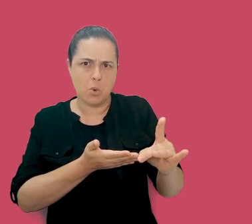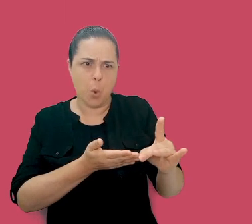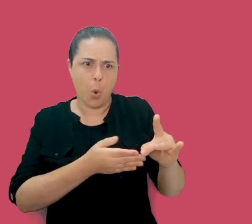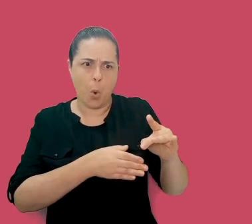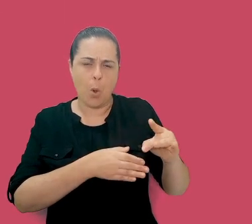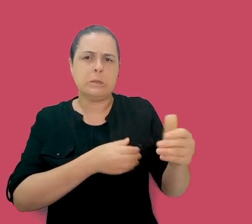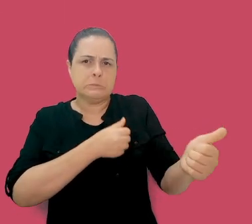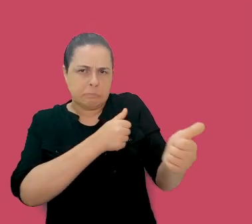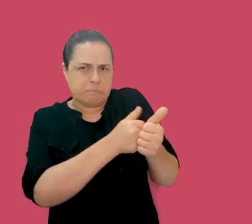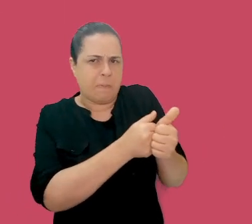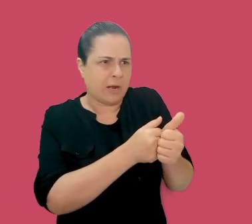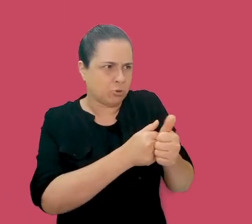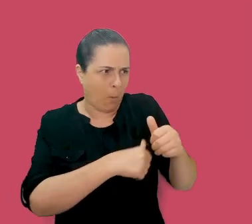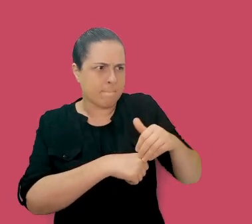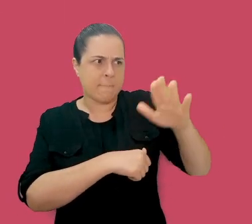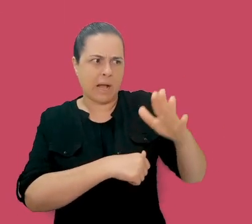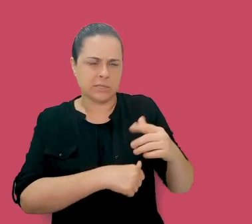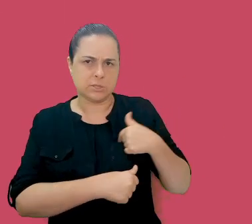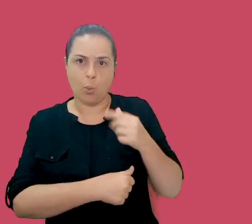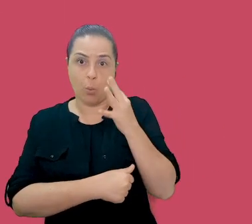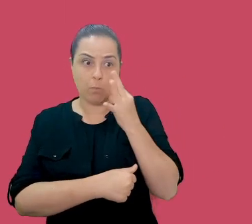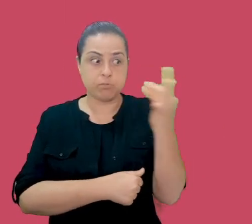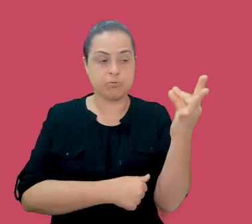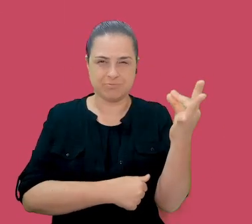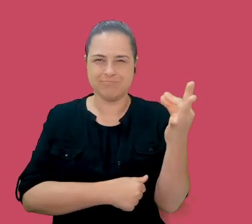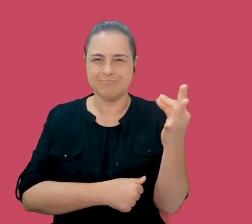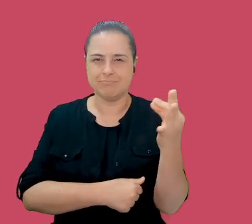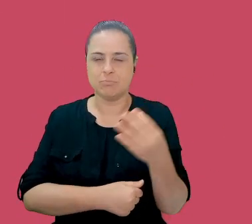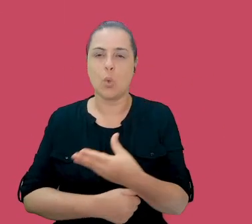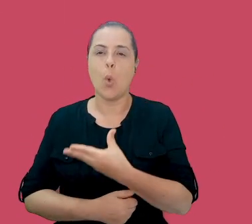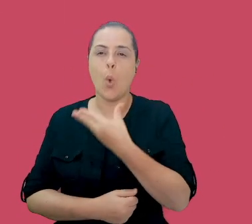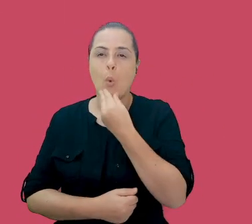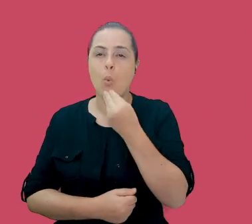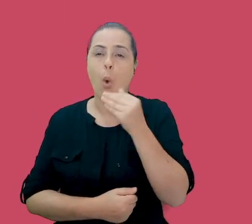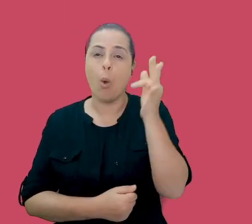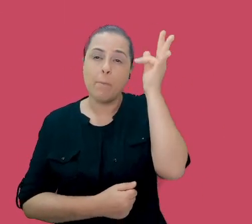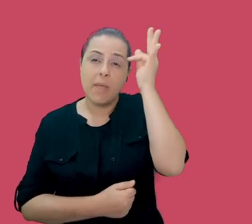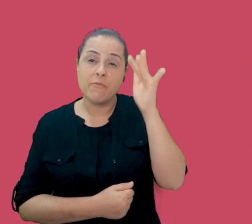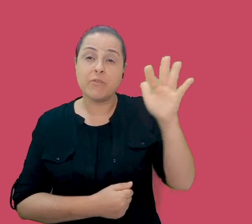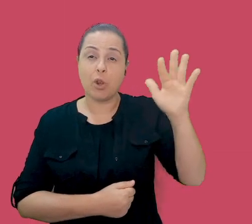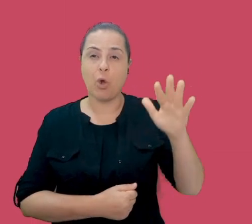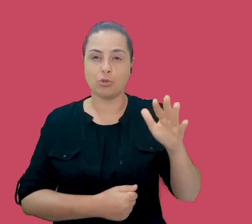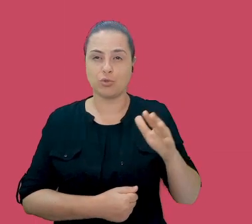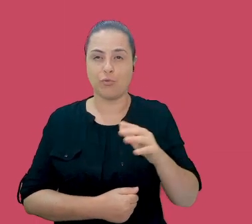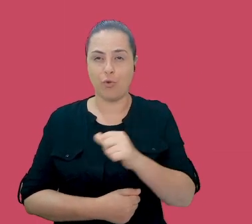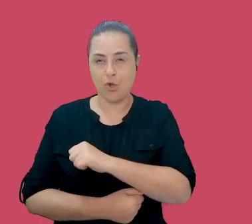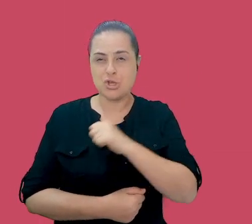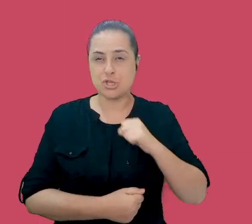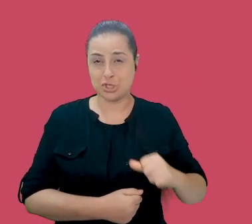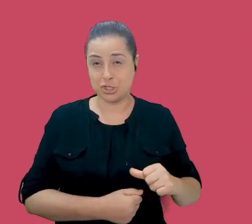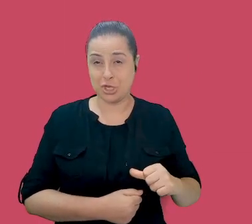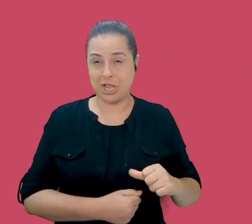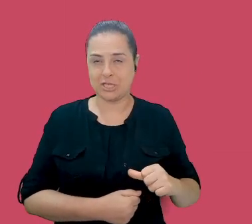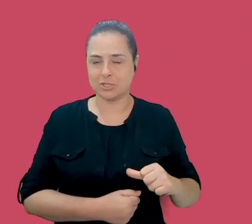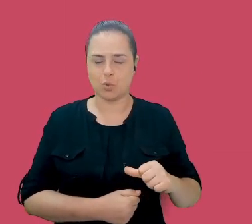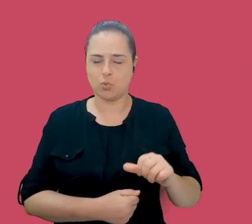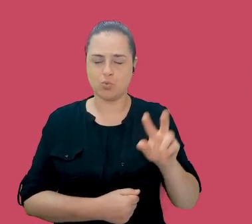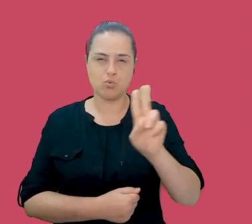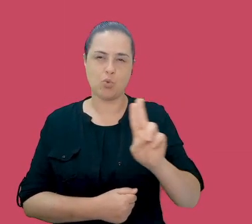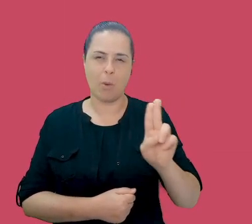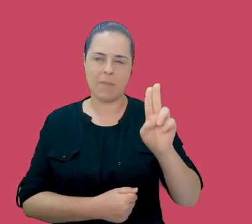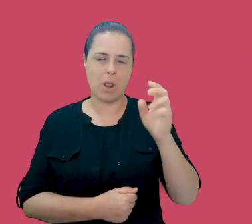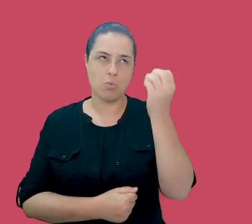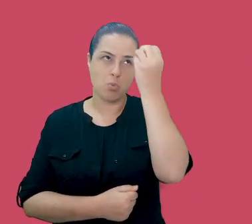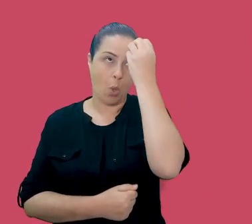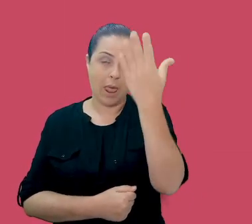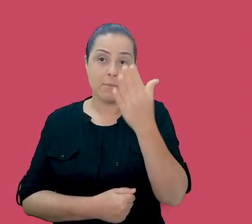é basicamente isso que a gente tem que pensar sempre, né? É um desses filósofos chineses que eu não lembro o nome, mas tem que estar perto,